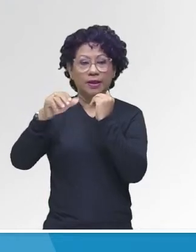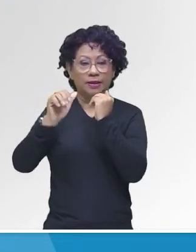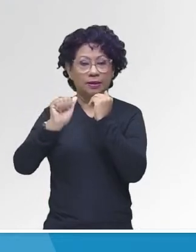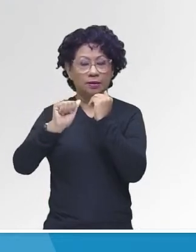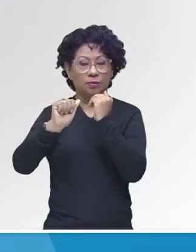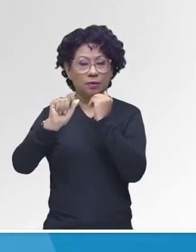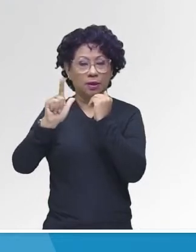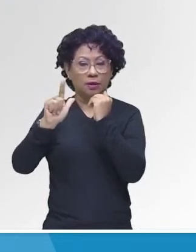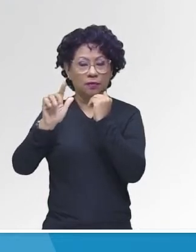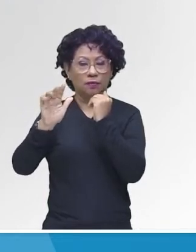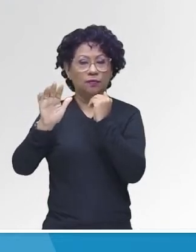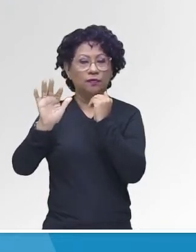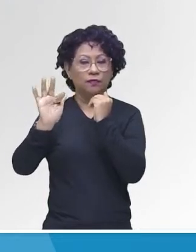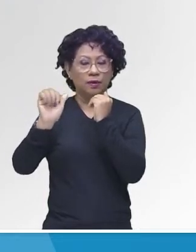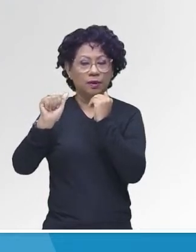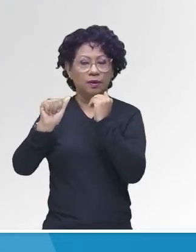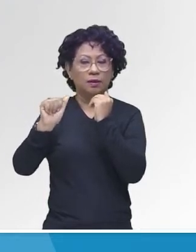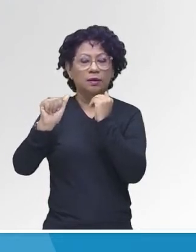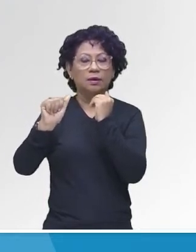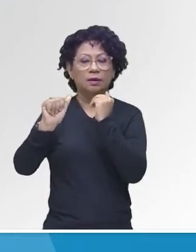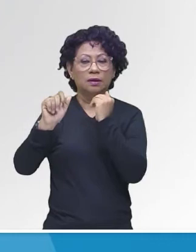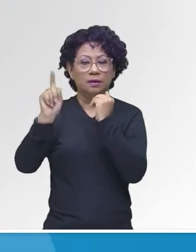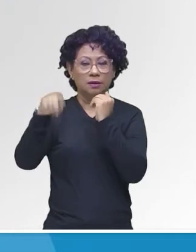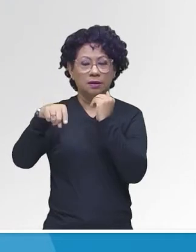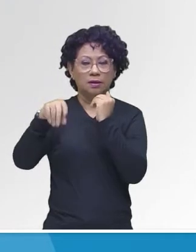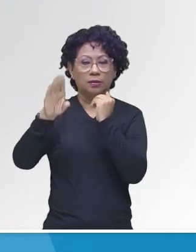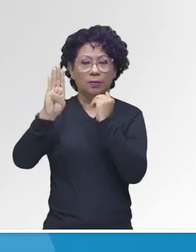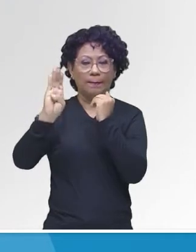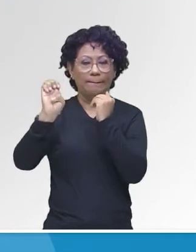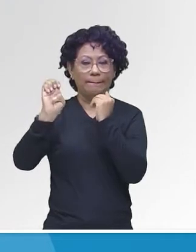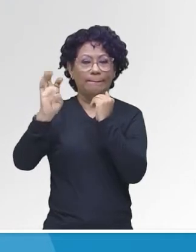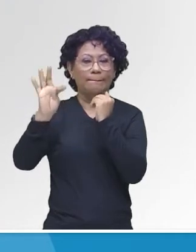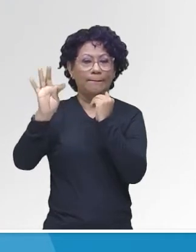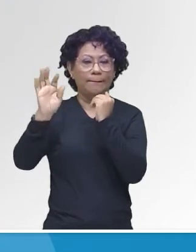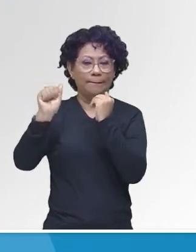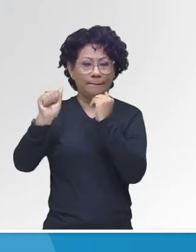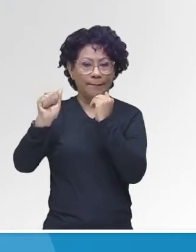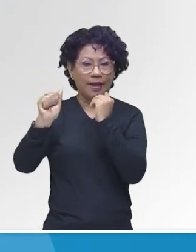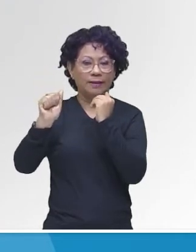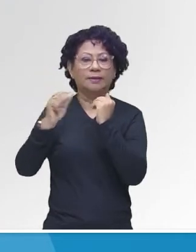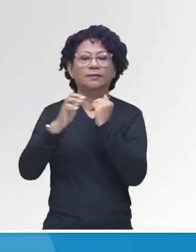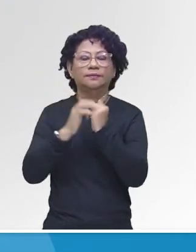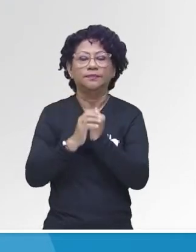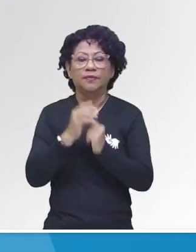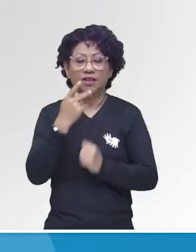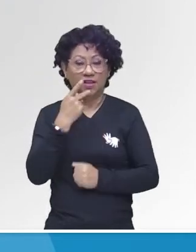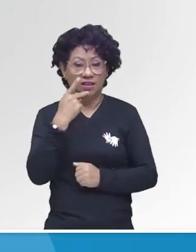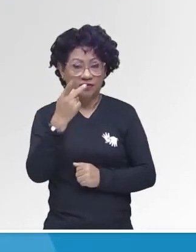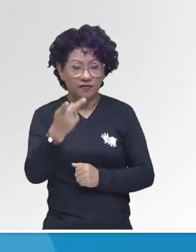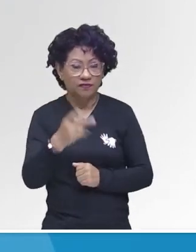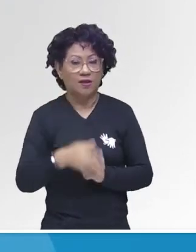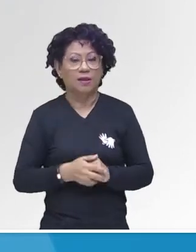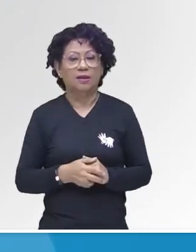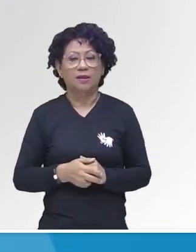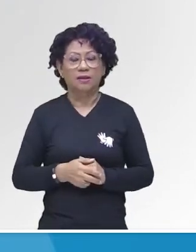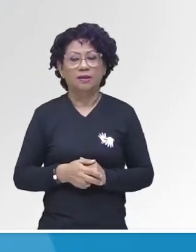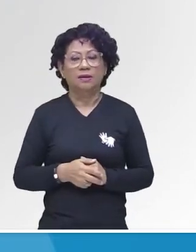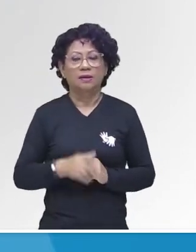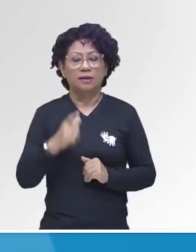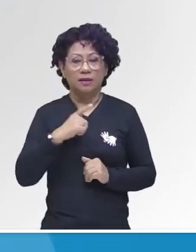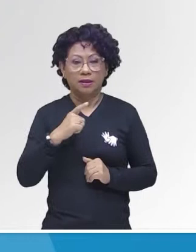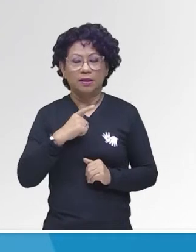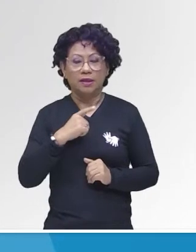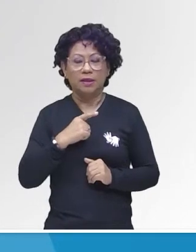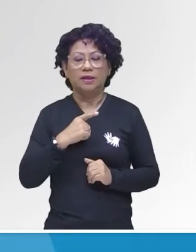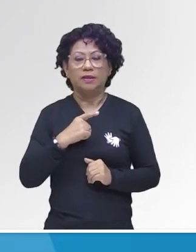plano beta. Essa reta aí, a gente chama aí que a gente diz que ela é um resultado de uma interseção entre